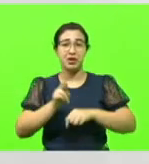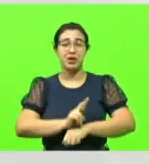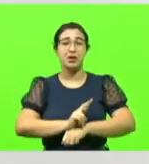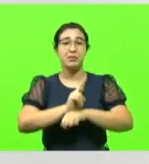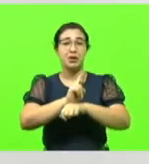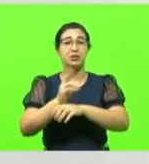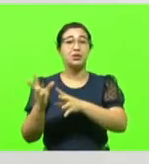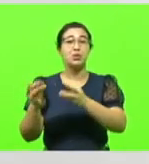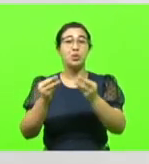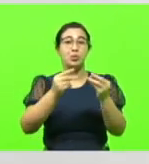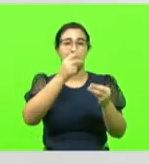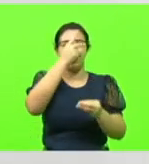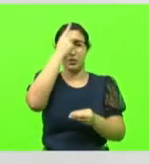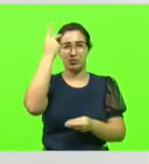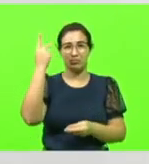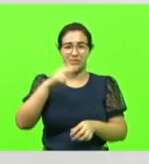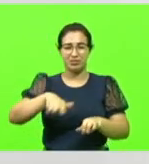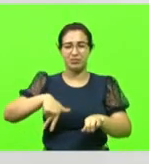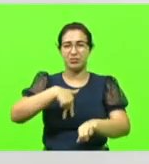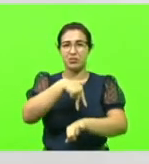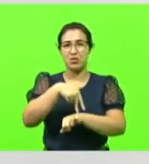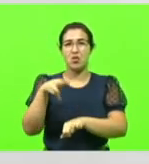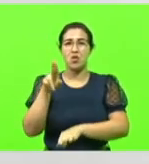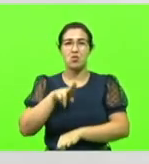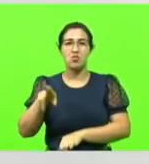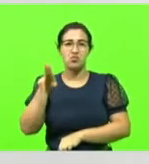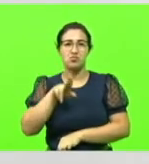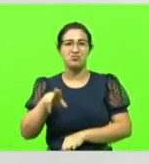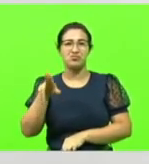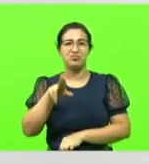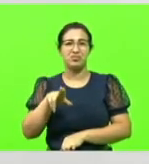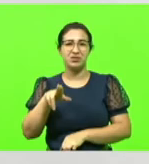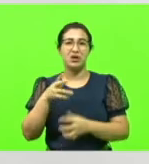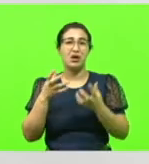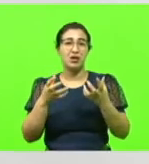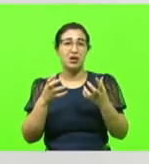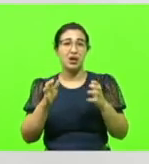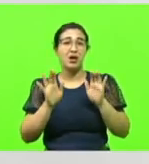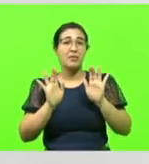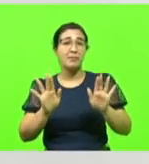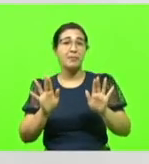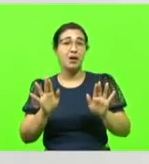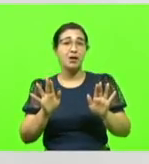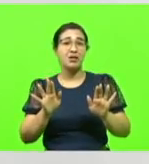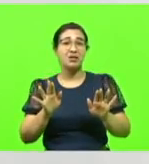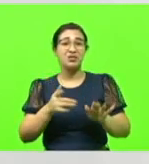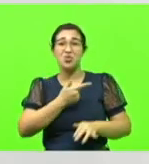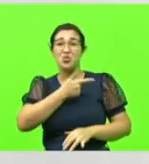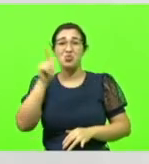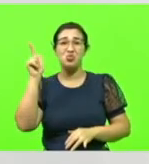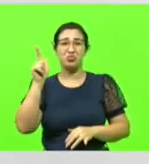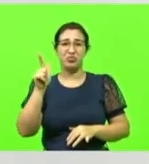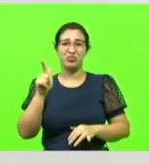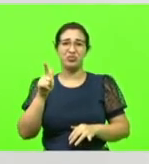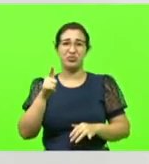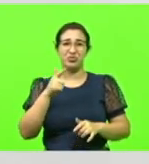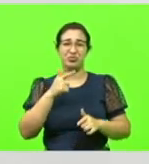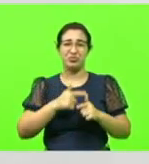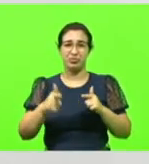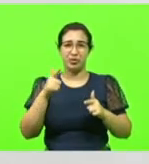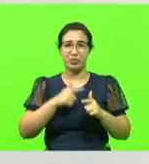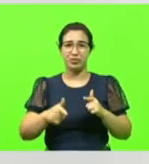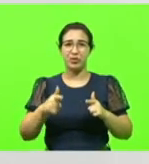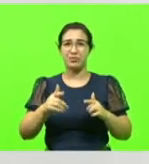de usar essa tribuna para falar sobre esse absurdo. Mas este absurdo do Supremo Tribunal Federal,